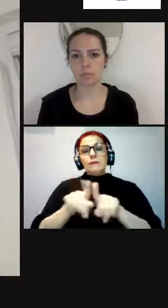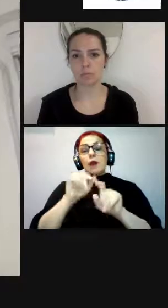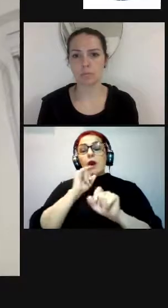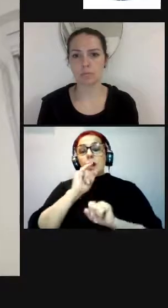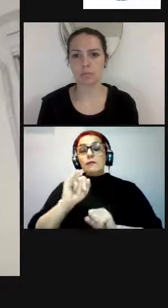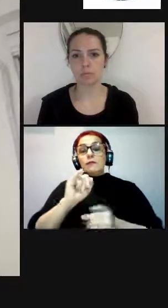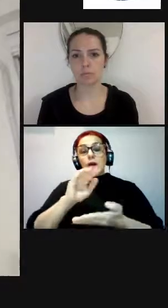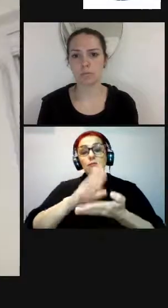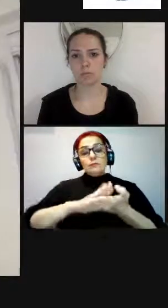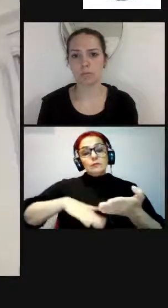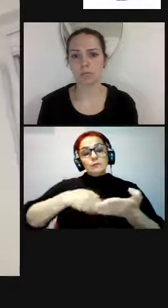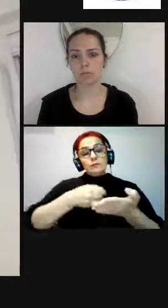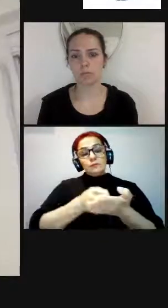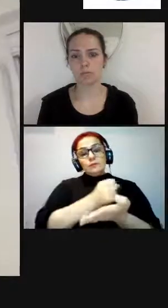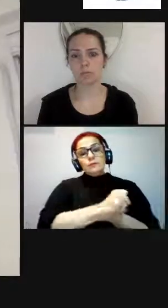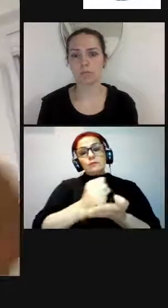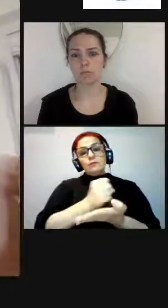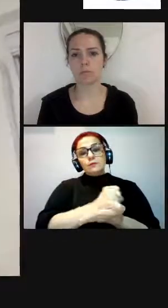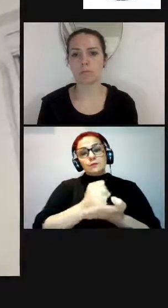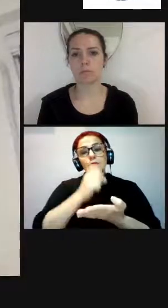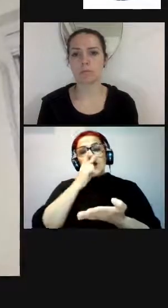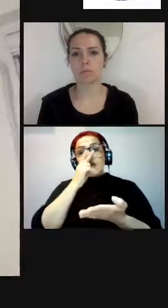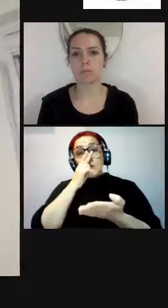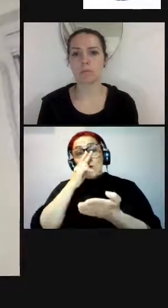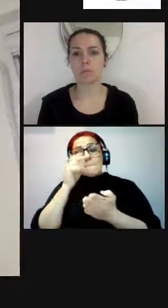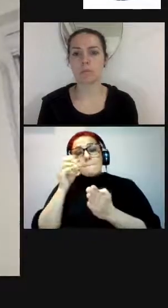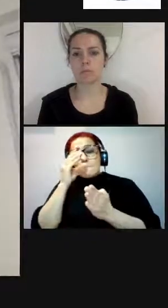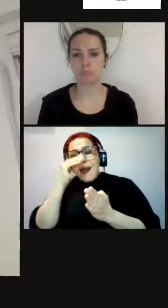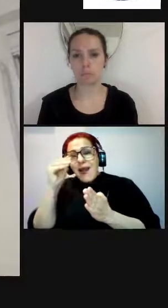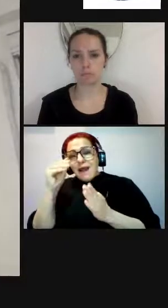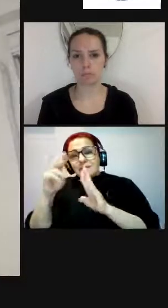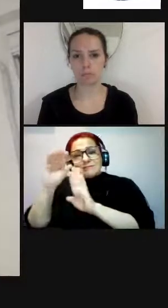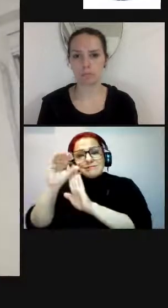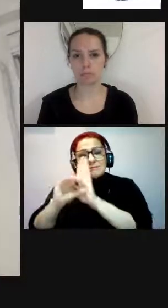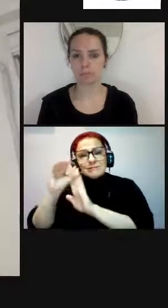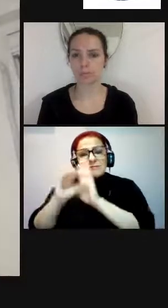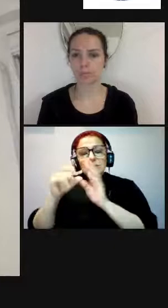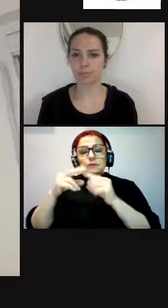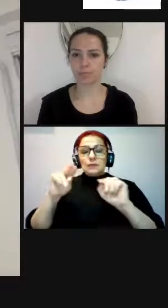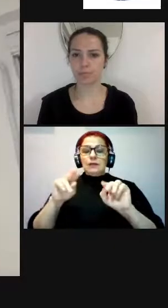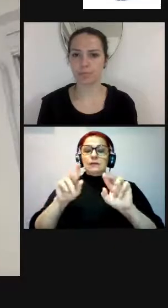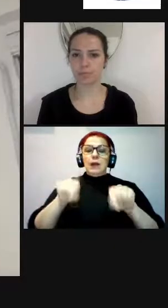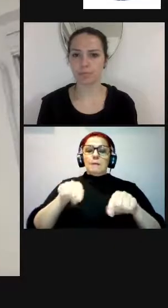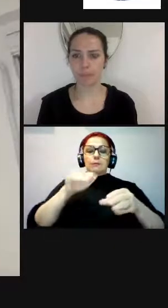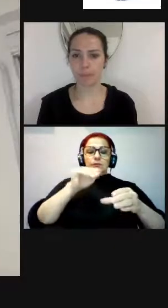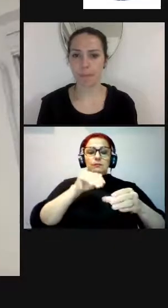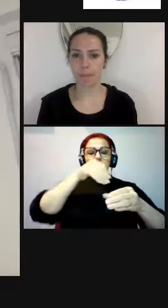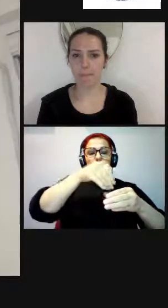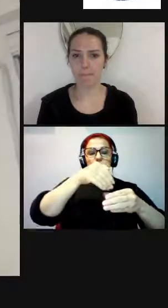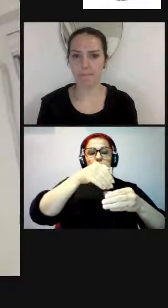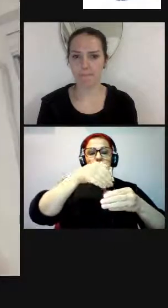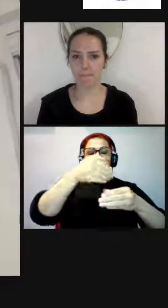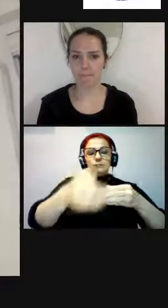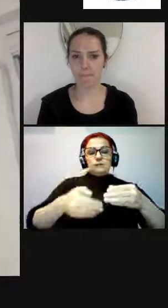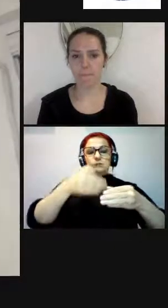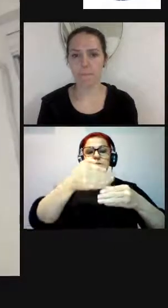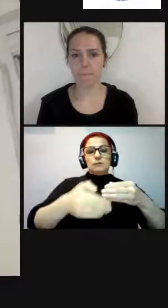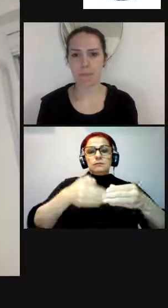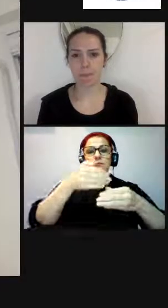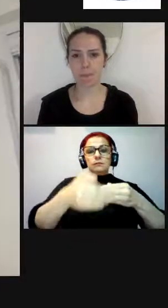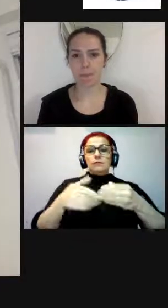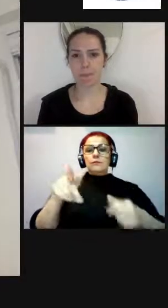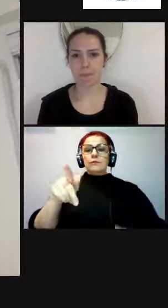que é muito parecido com o currículo mas tem algumas coisas que é o portfólio ou portfólio normalmente qualquer